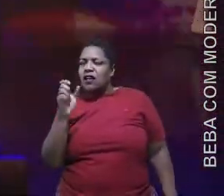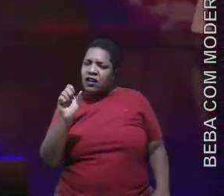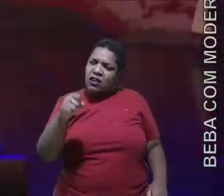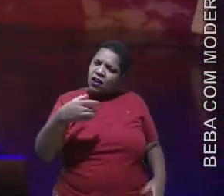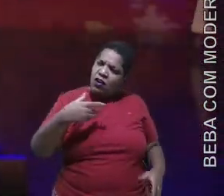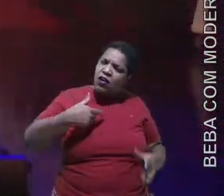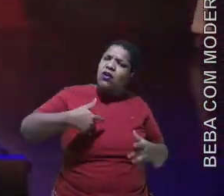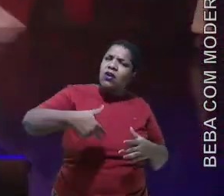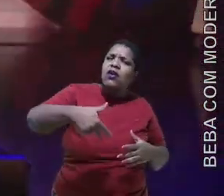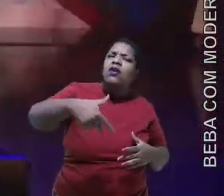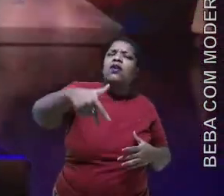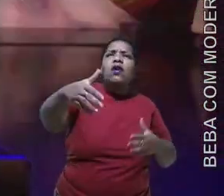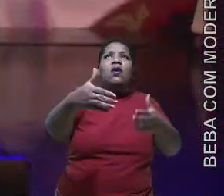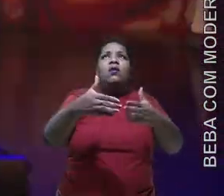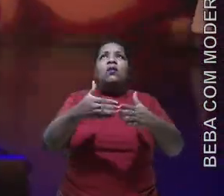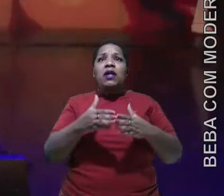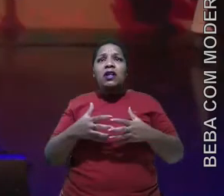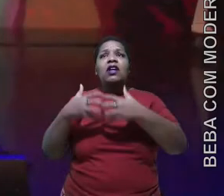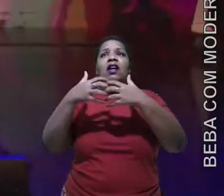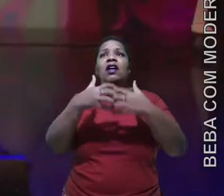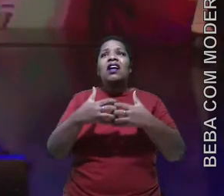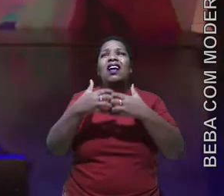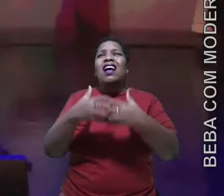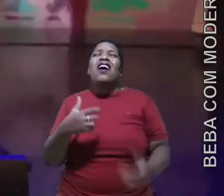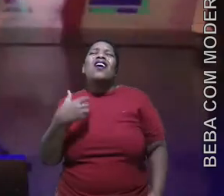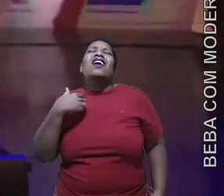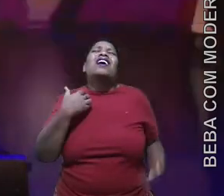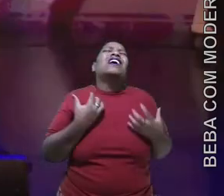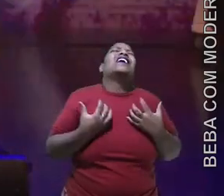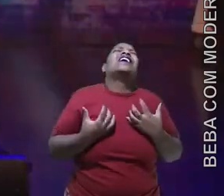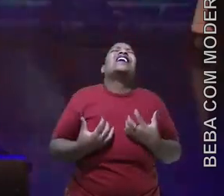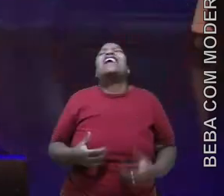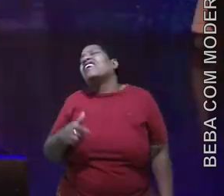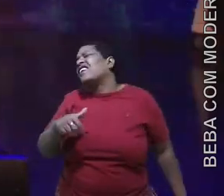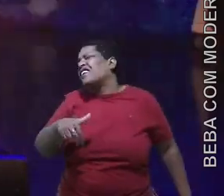conseguir fazer um caminhão e